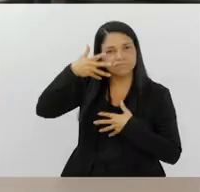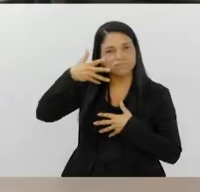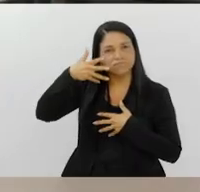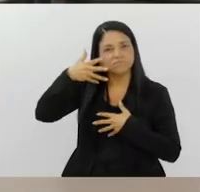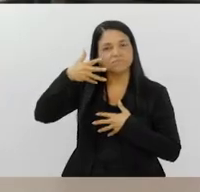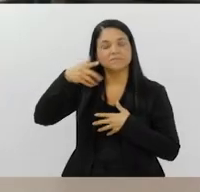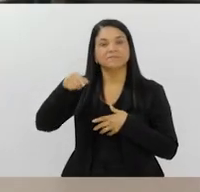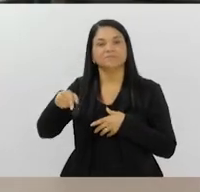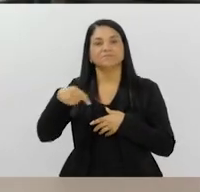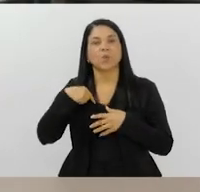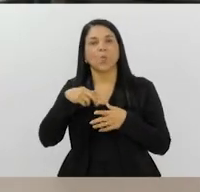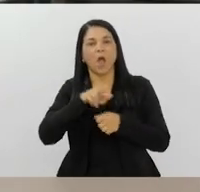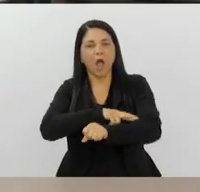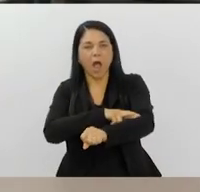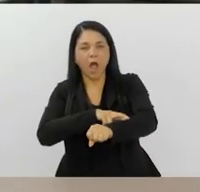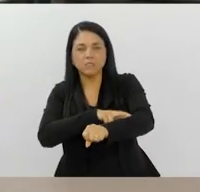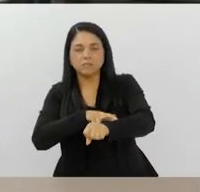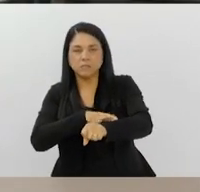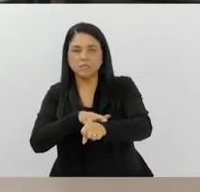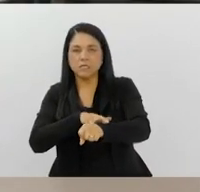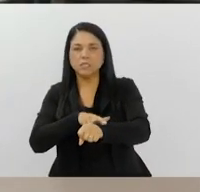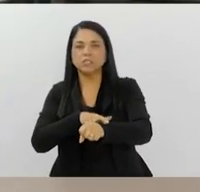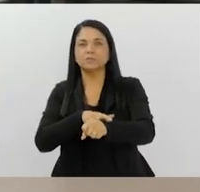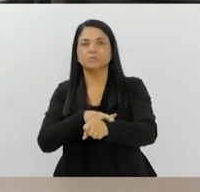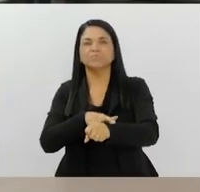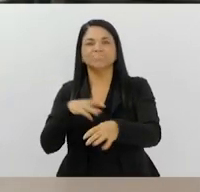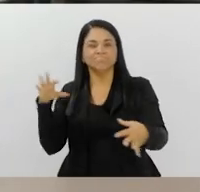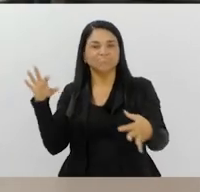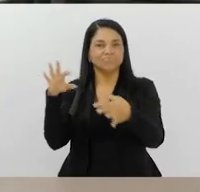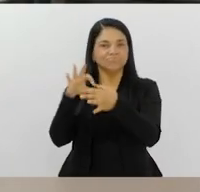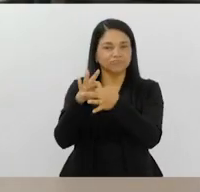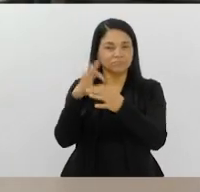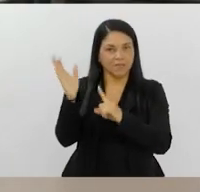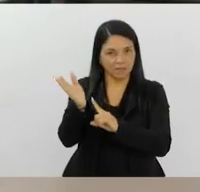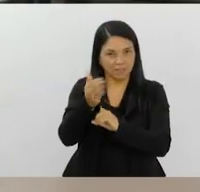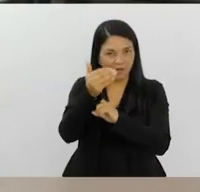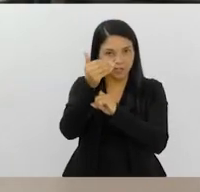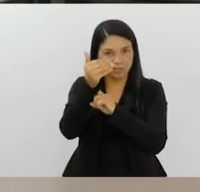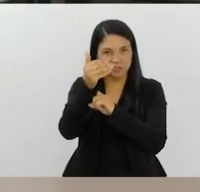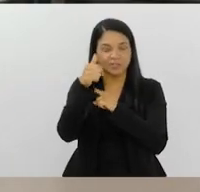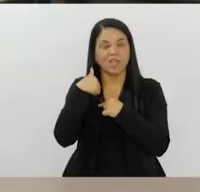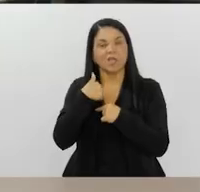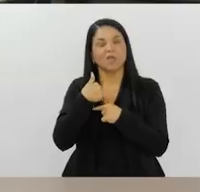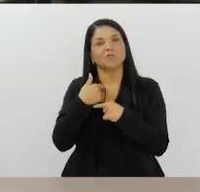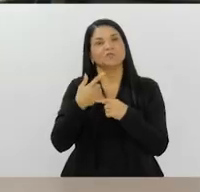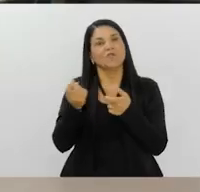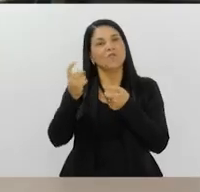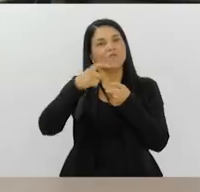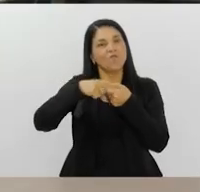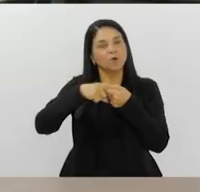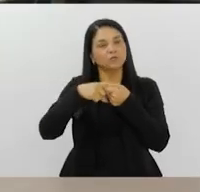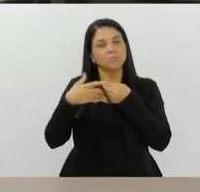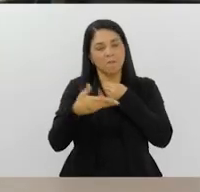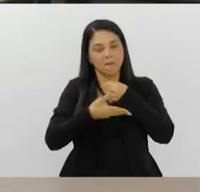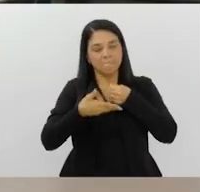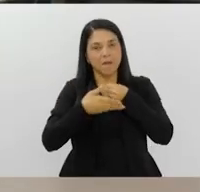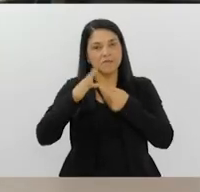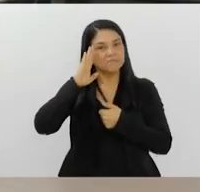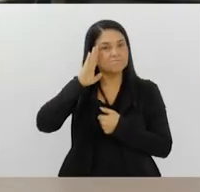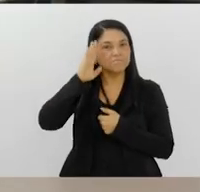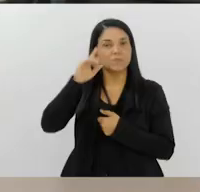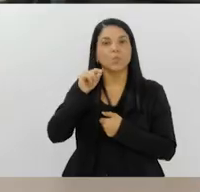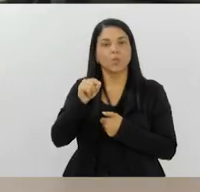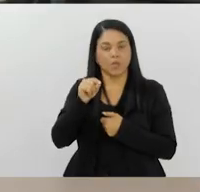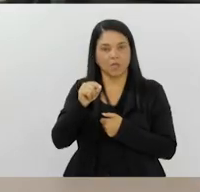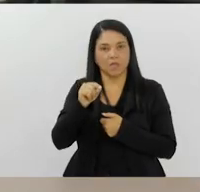quanto o racismo ele através a tecnologia etc eu volto para um princípio muito importante que a gente tem que começar a encarar